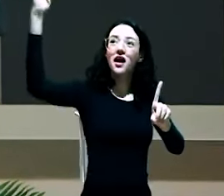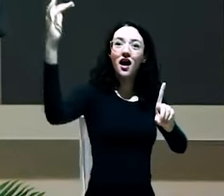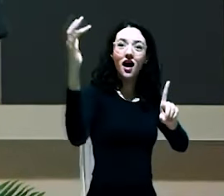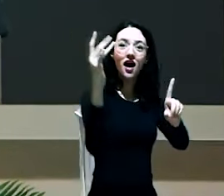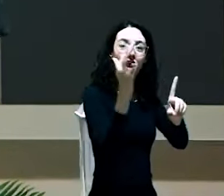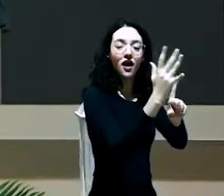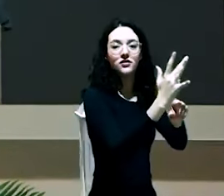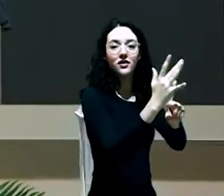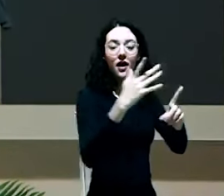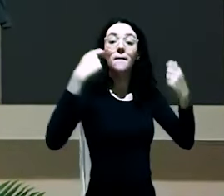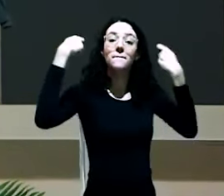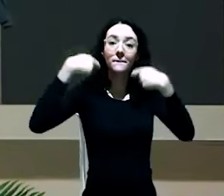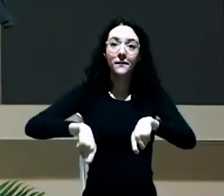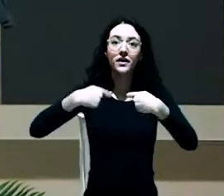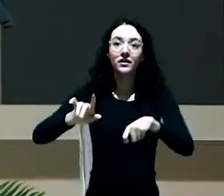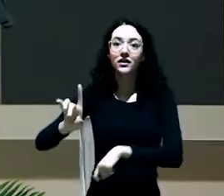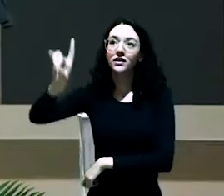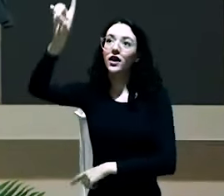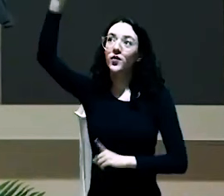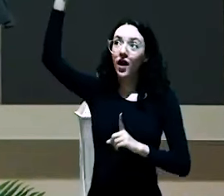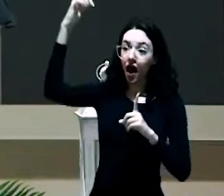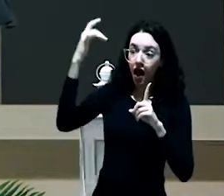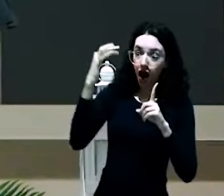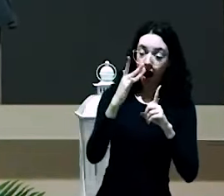gratuita do nosso Senhor Jesus Cristo.